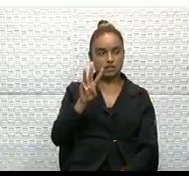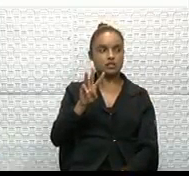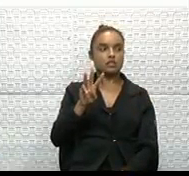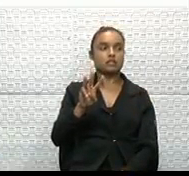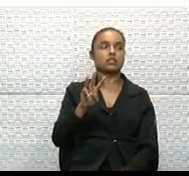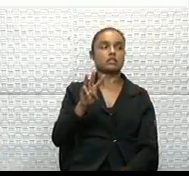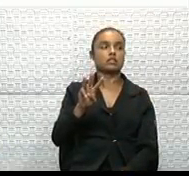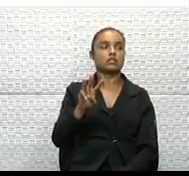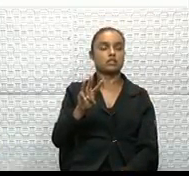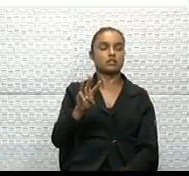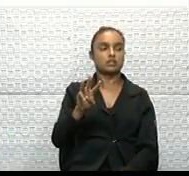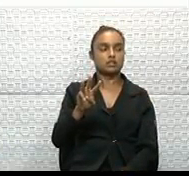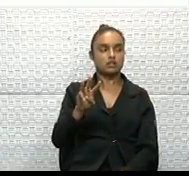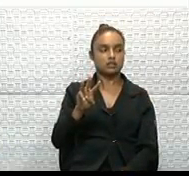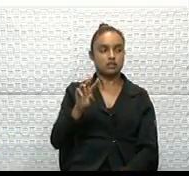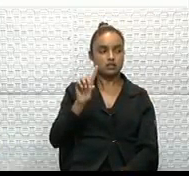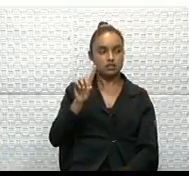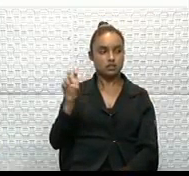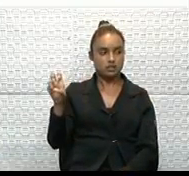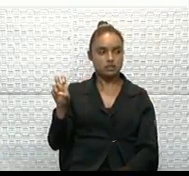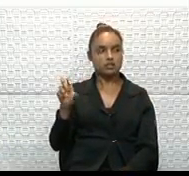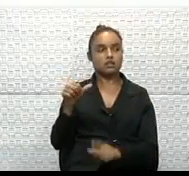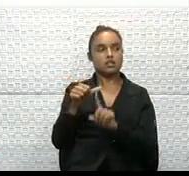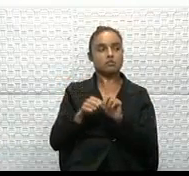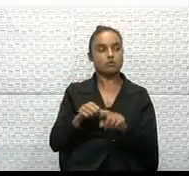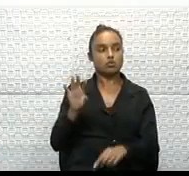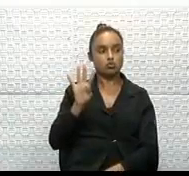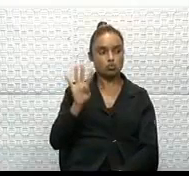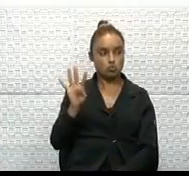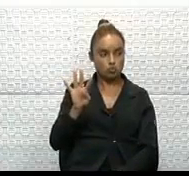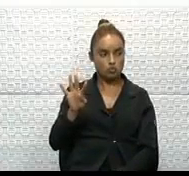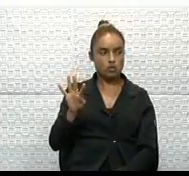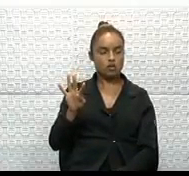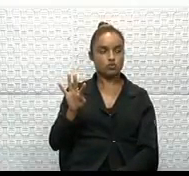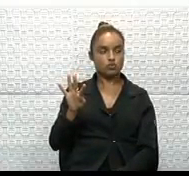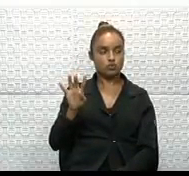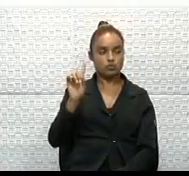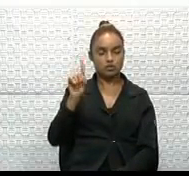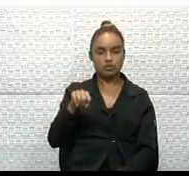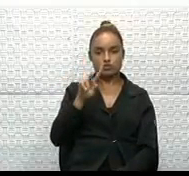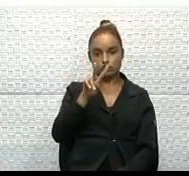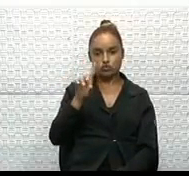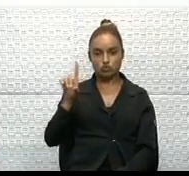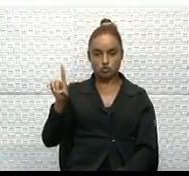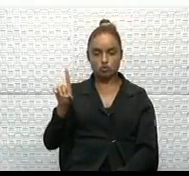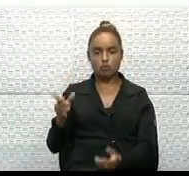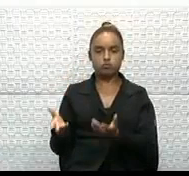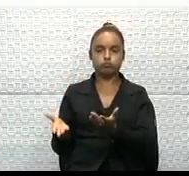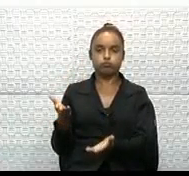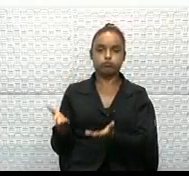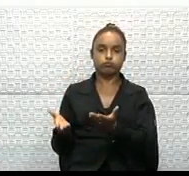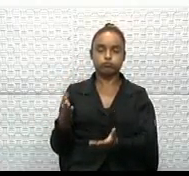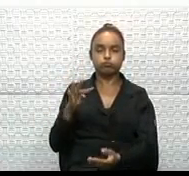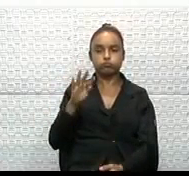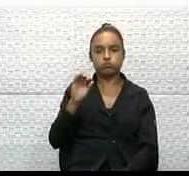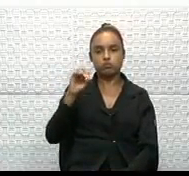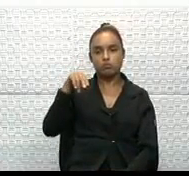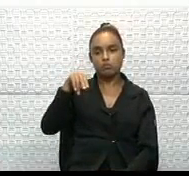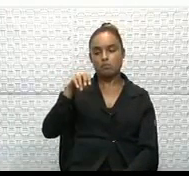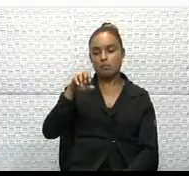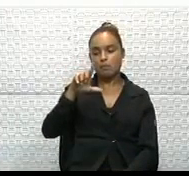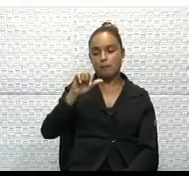e mês 4, 21 milhares de toneladas. Se denominarmos x a